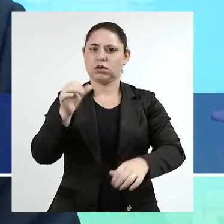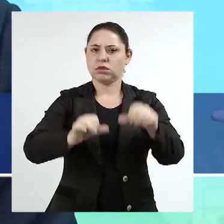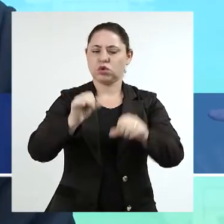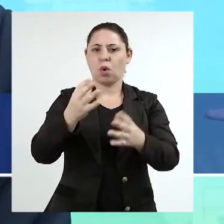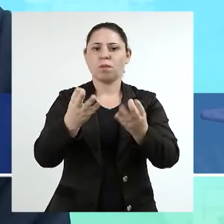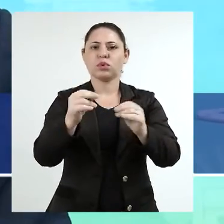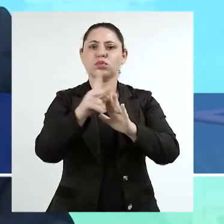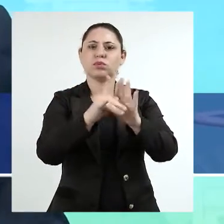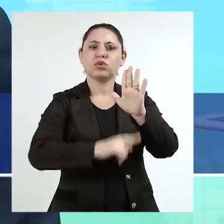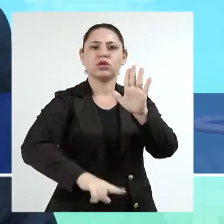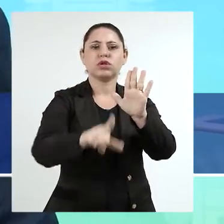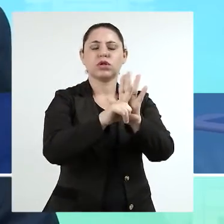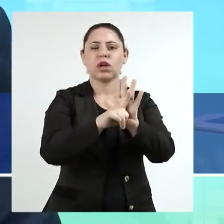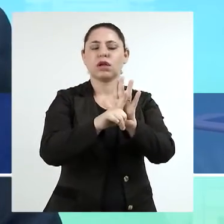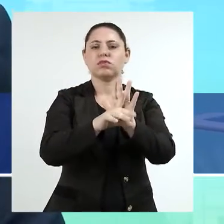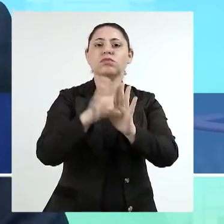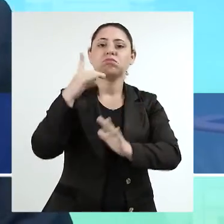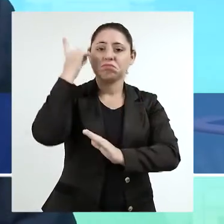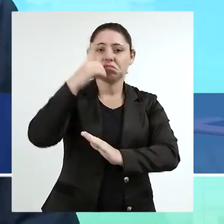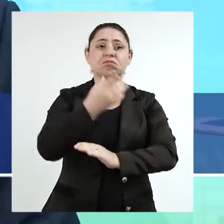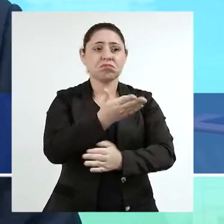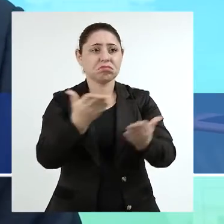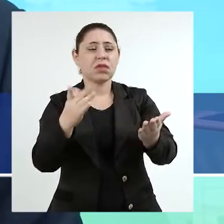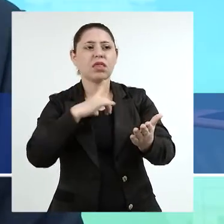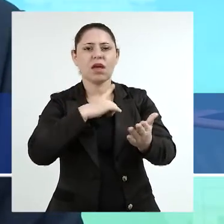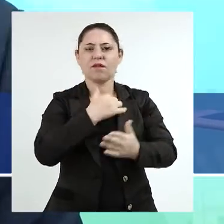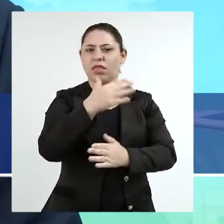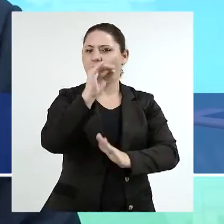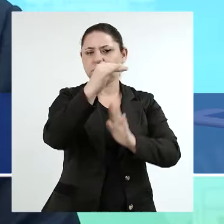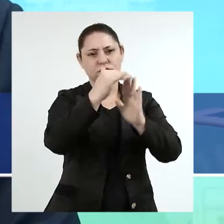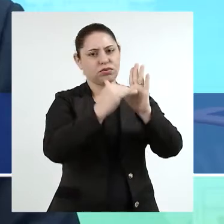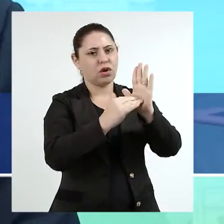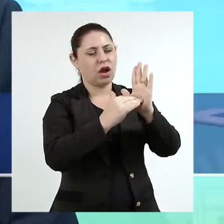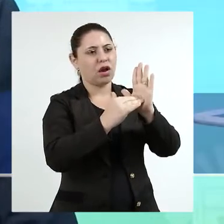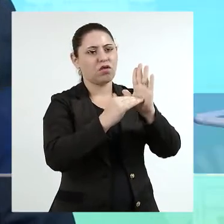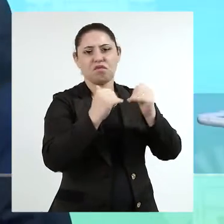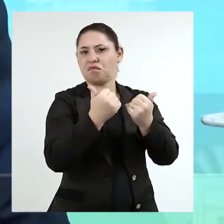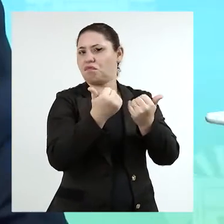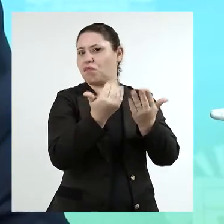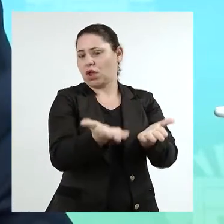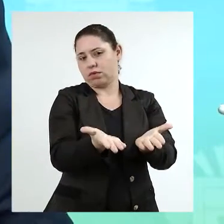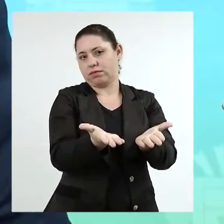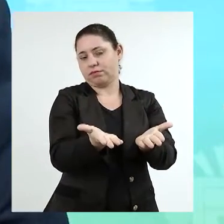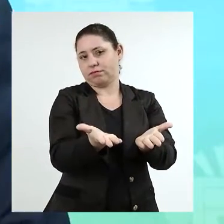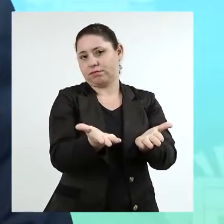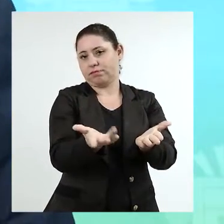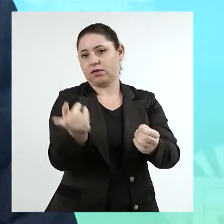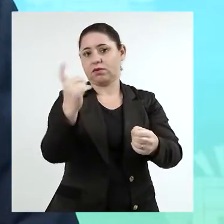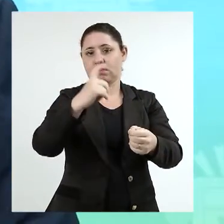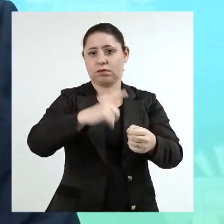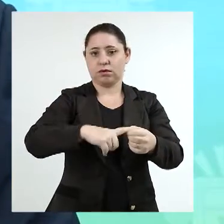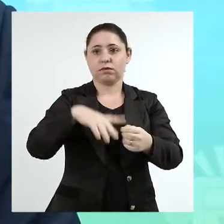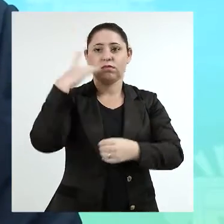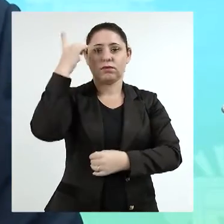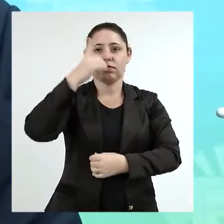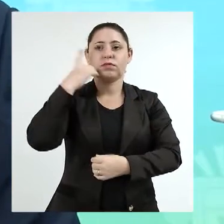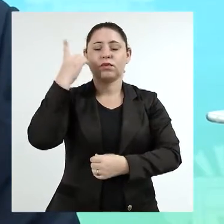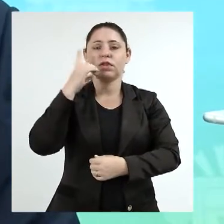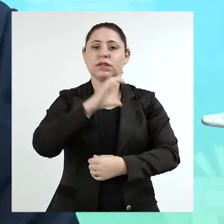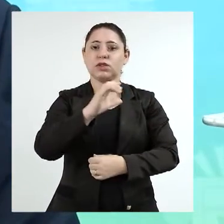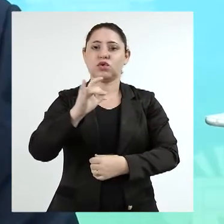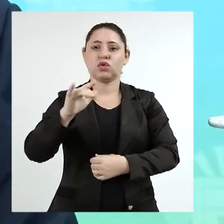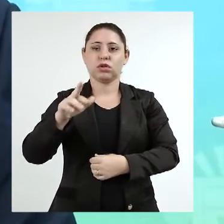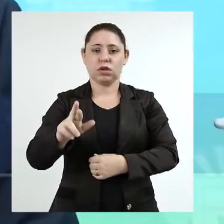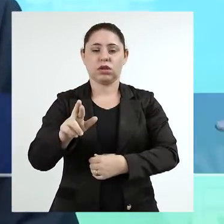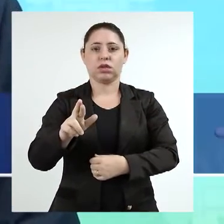de relatoria que estão sob a relatoria dos nobres pares. Teve 10 matérias devolvidas pelos pares para a Comissão de